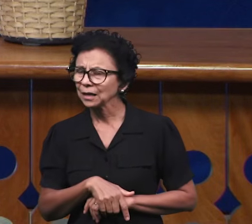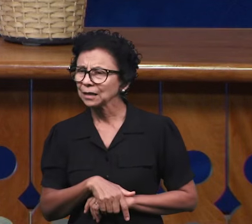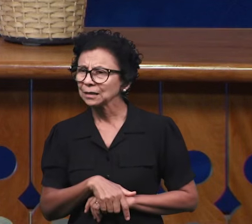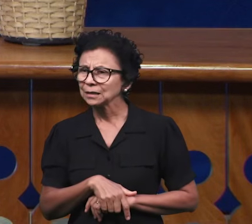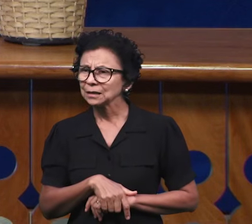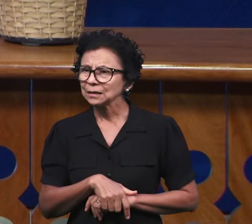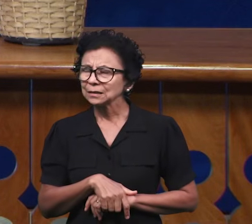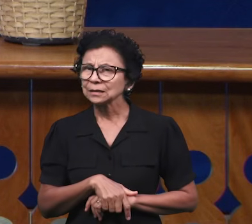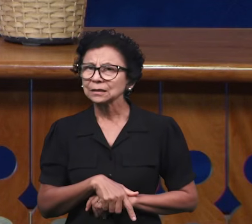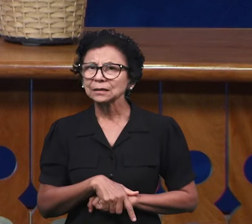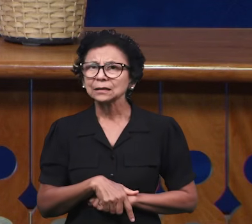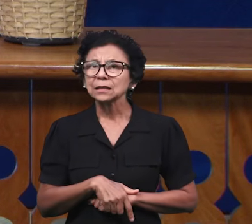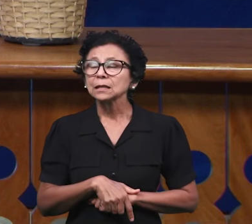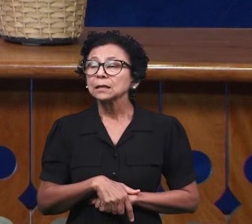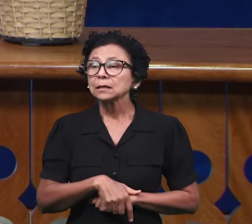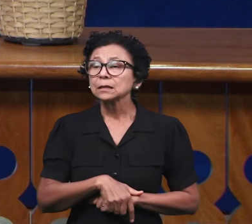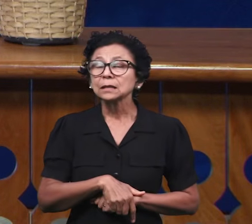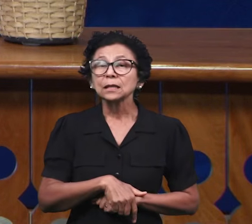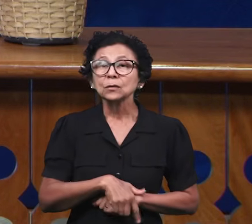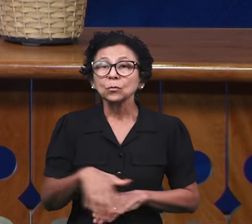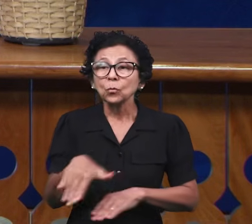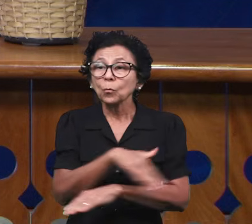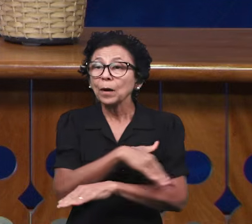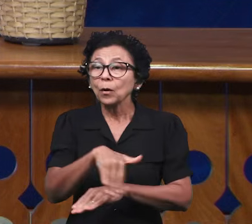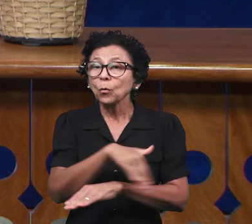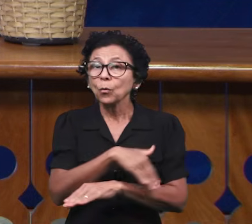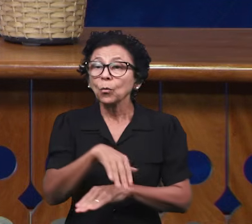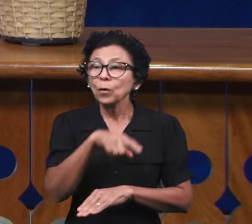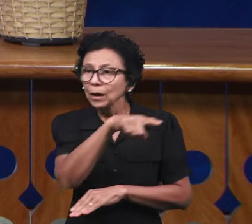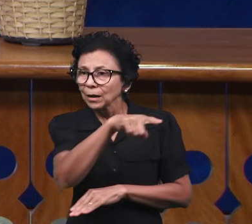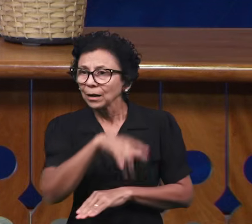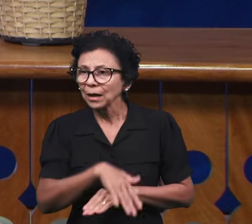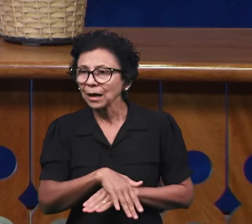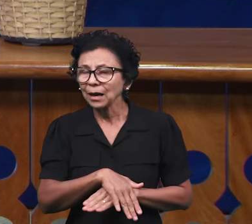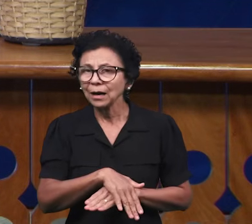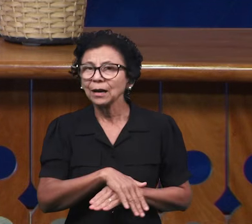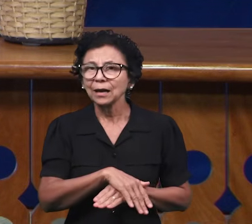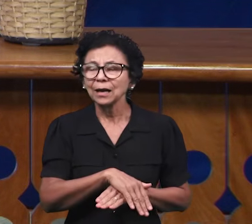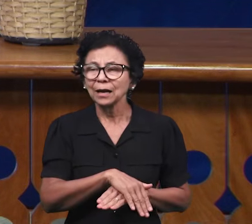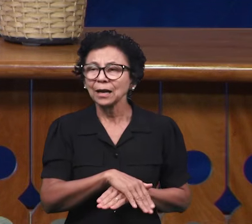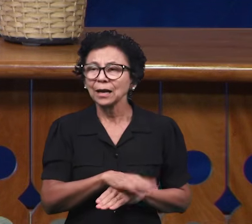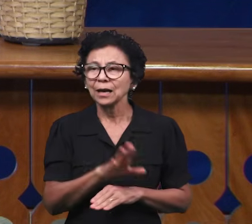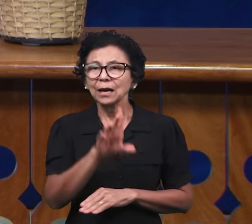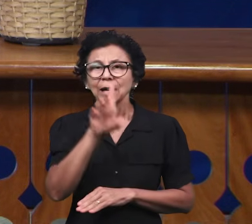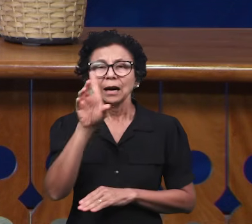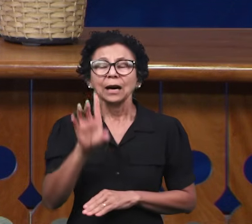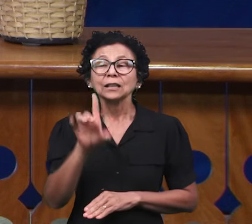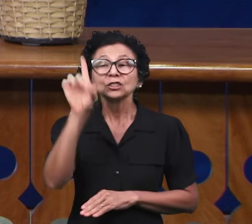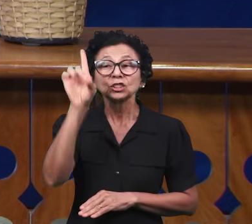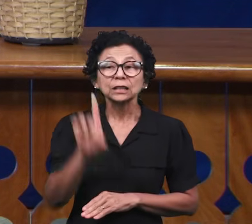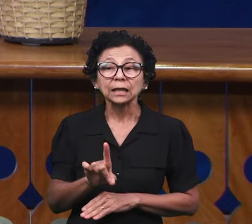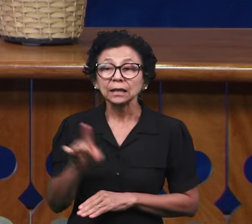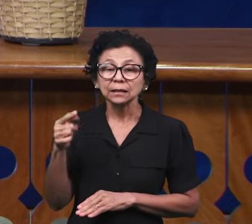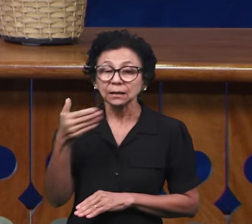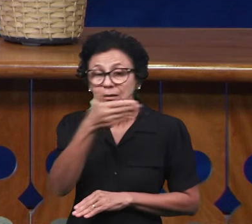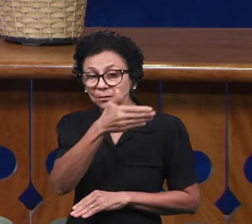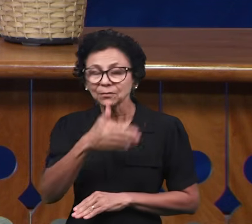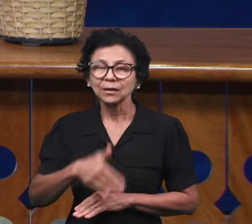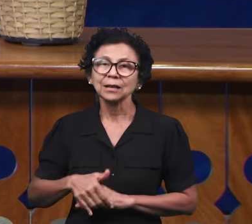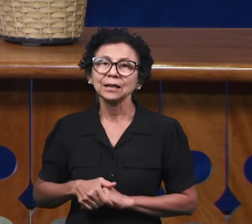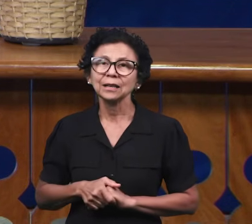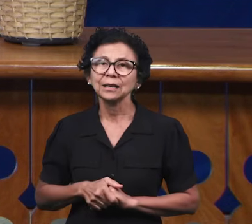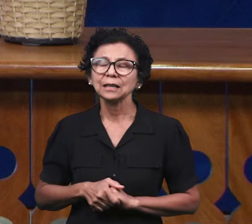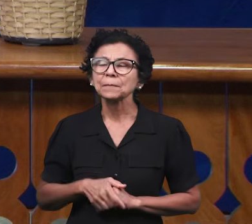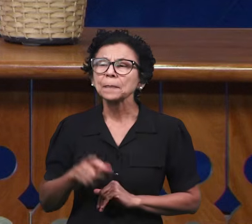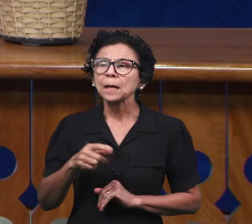há dúvida, é aquela rua ali, a revelação ela é certeira, ela é objetiva. Ele fala, olha, pergunta a